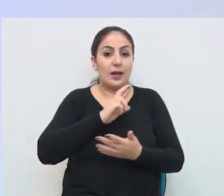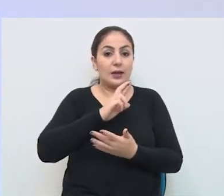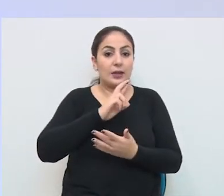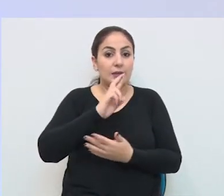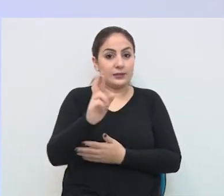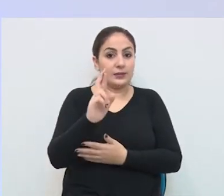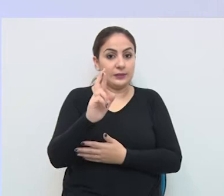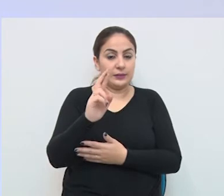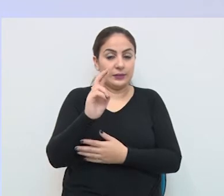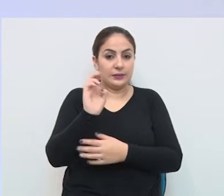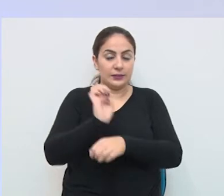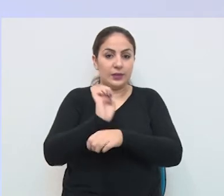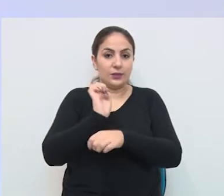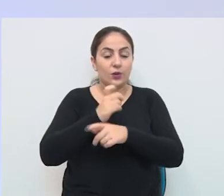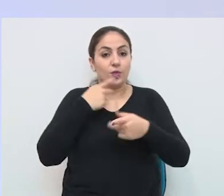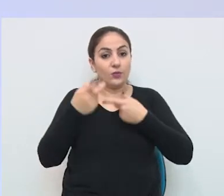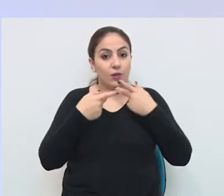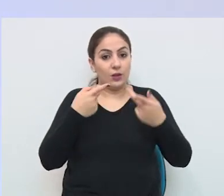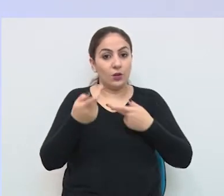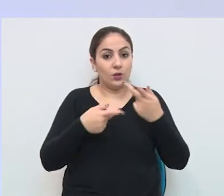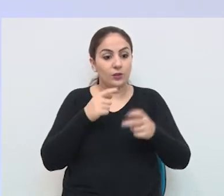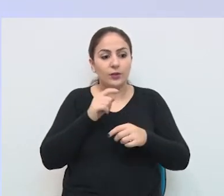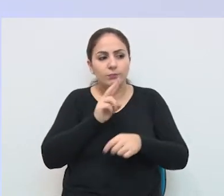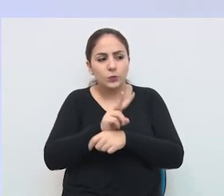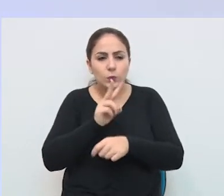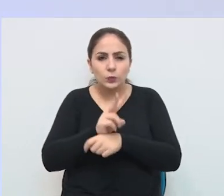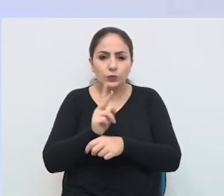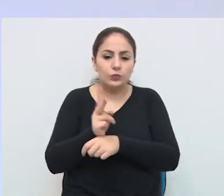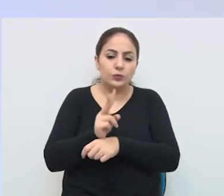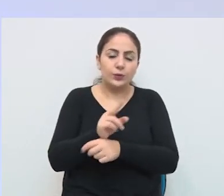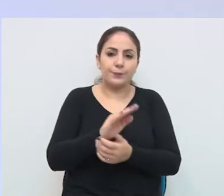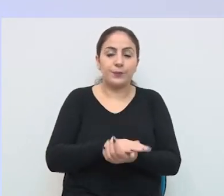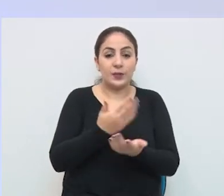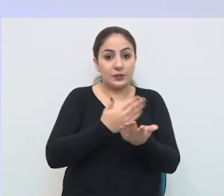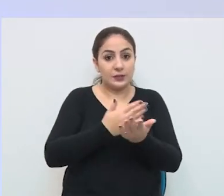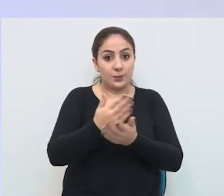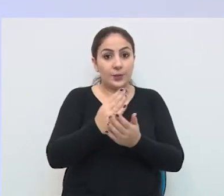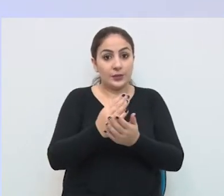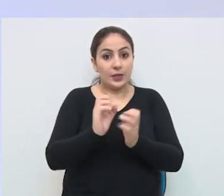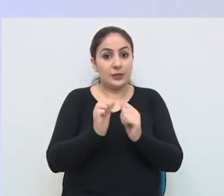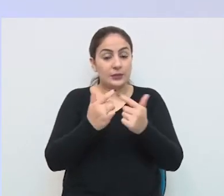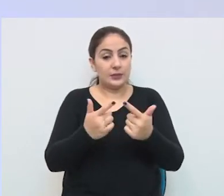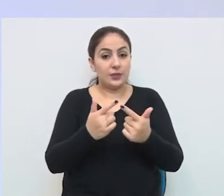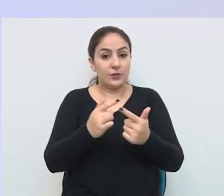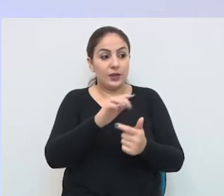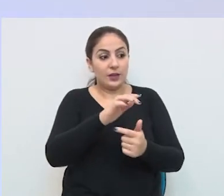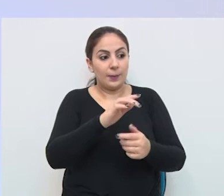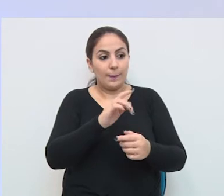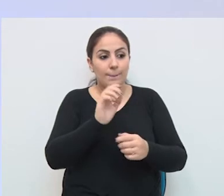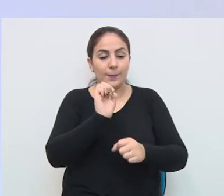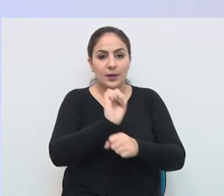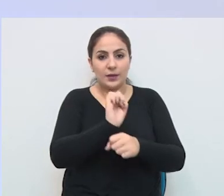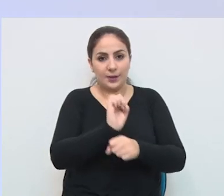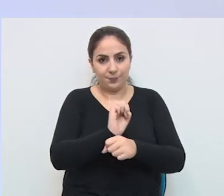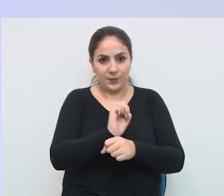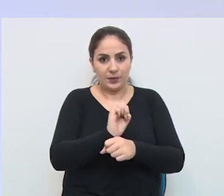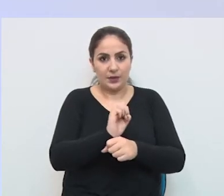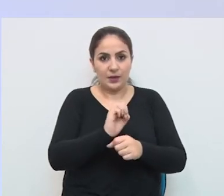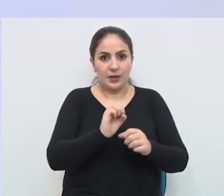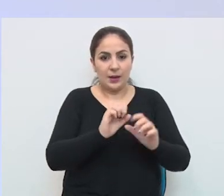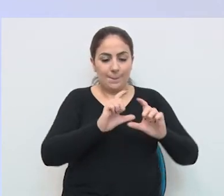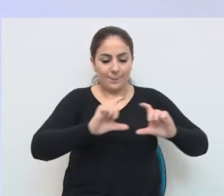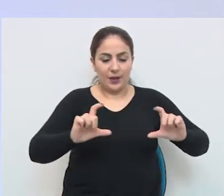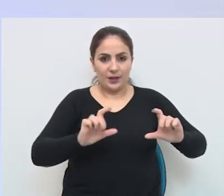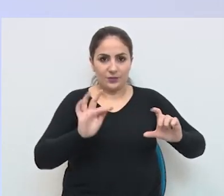Estadual anunciou que neste mês vai intensificar a fiscalização. Inicialmente, a ação vai abordar as placas de final 1,